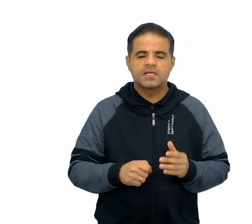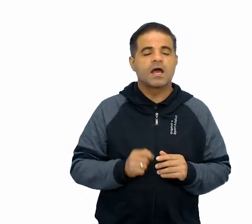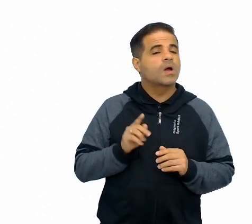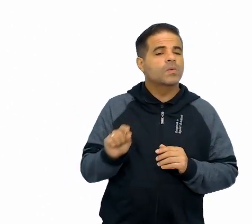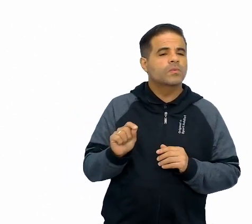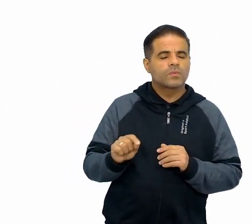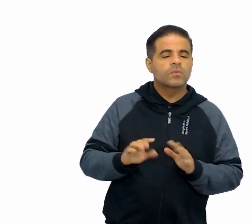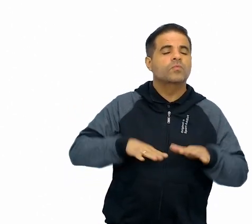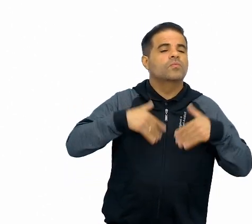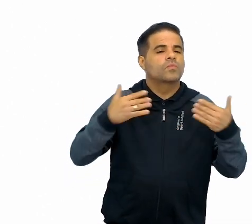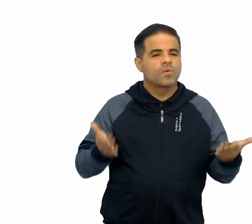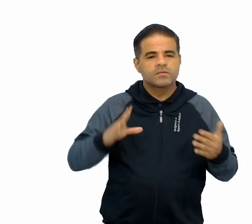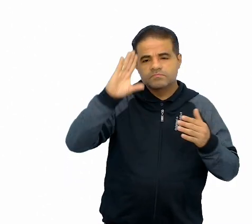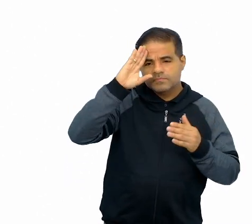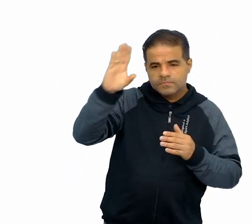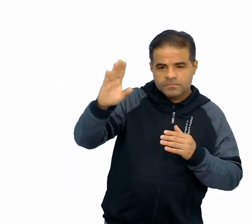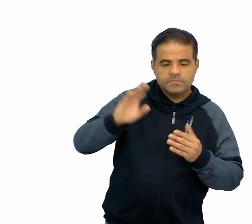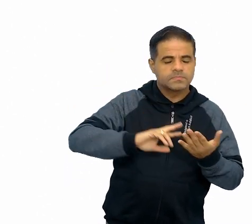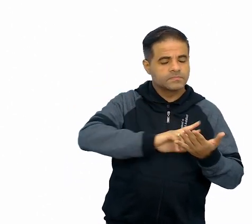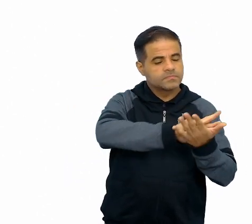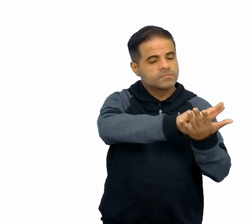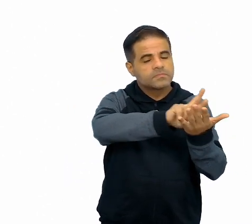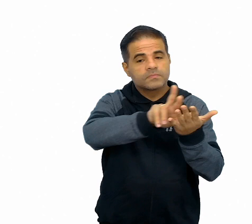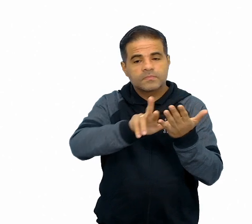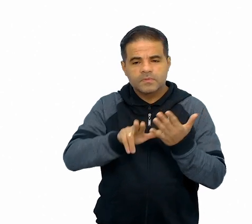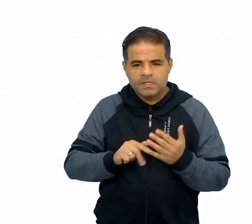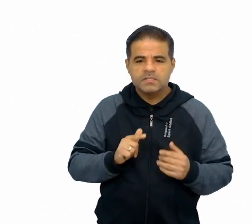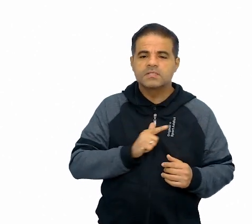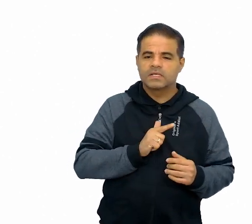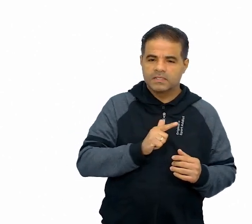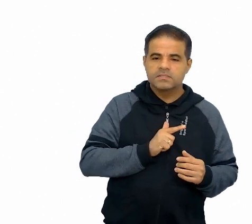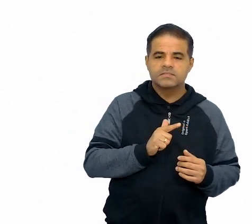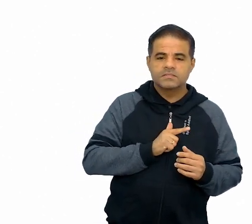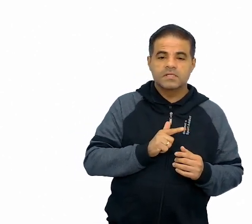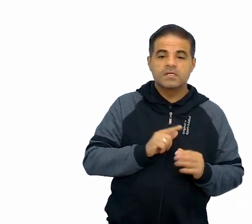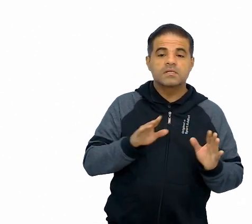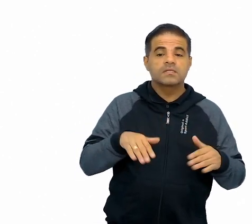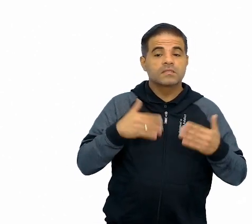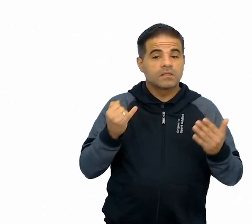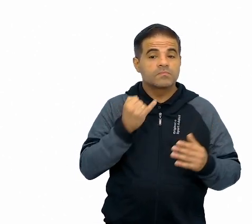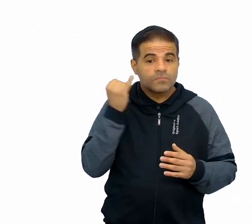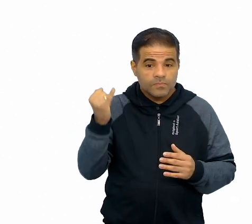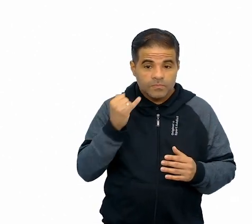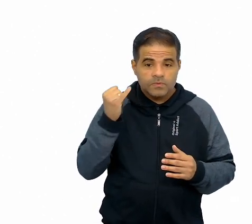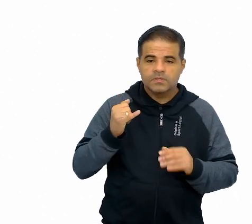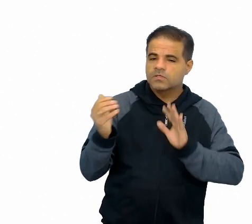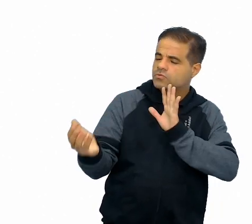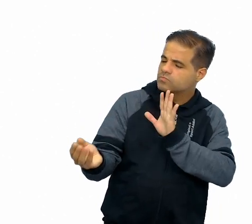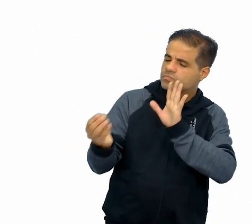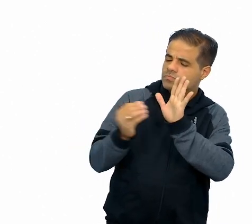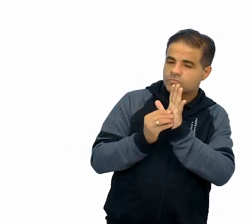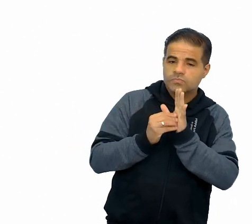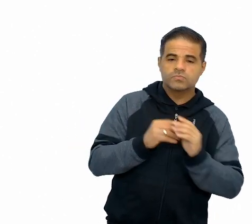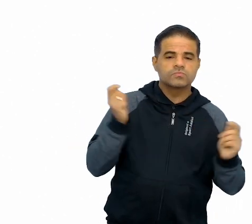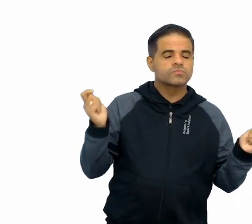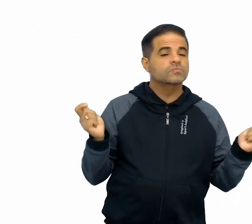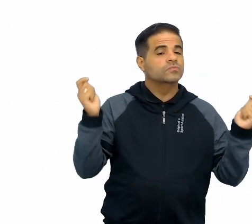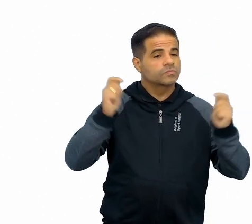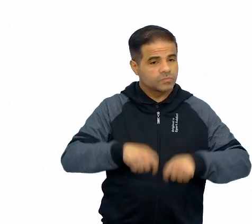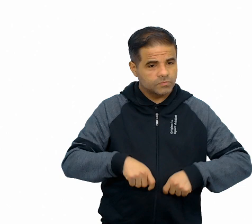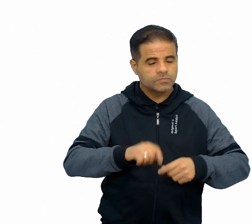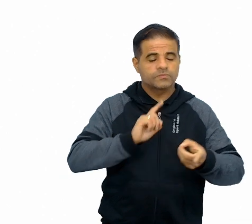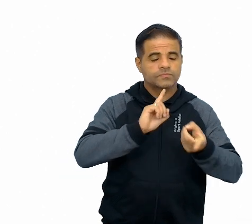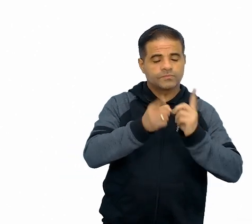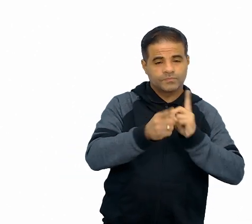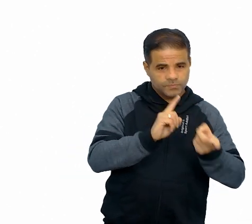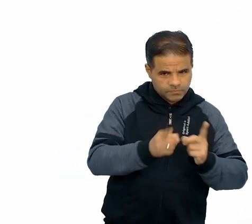aí quais são as principais características. Aqui é importante que as condições